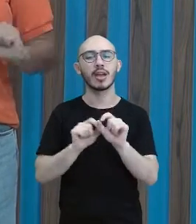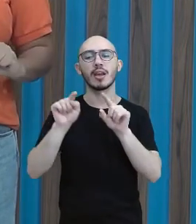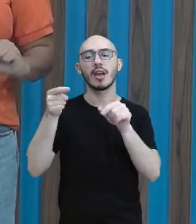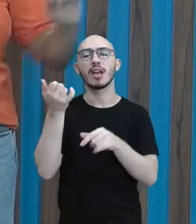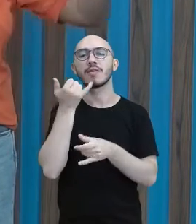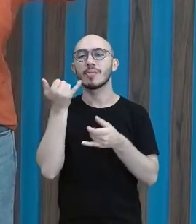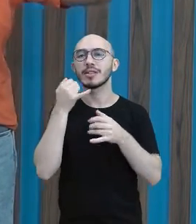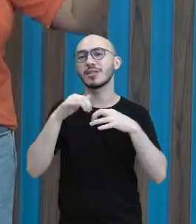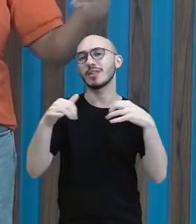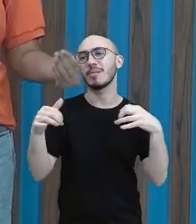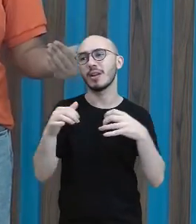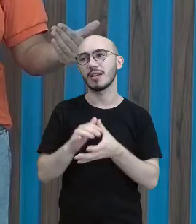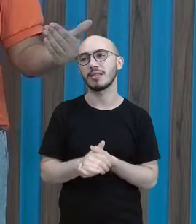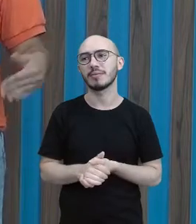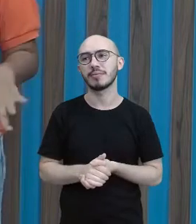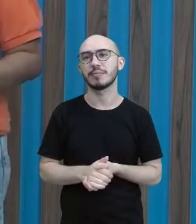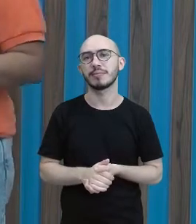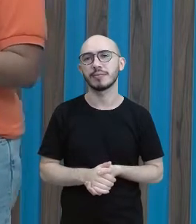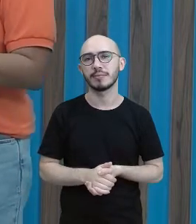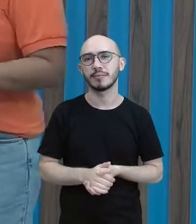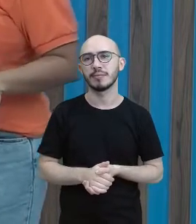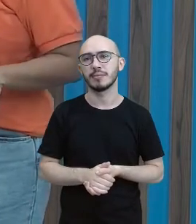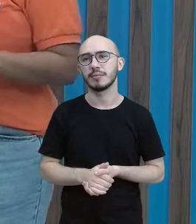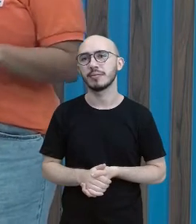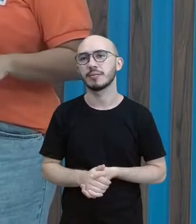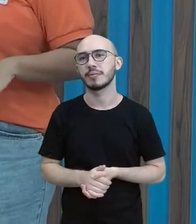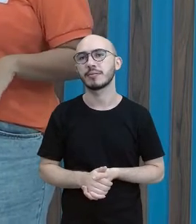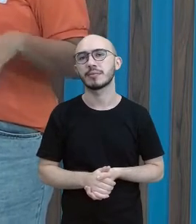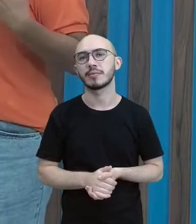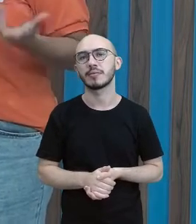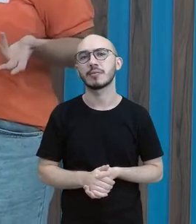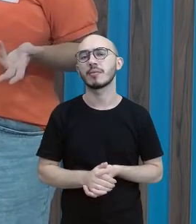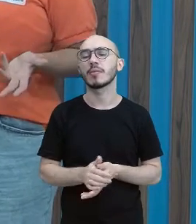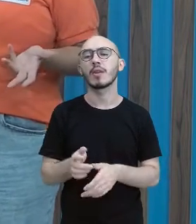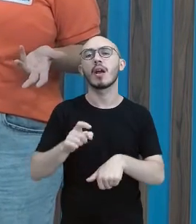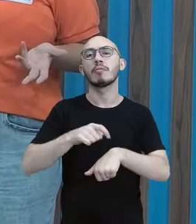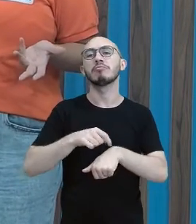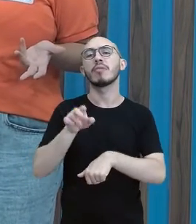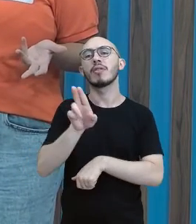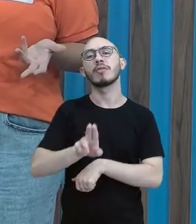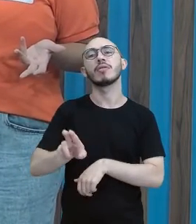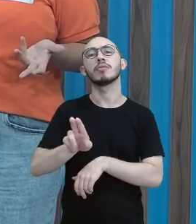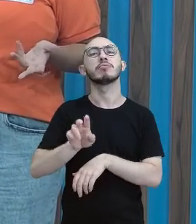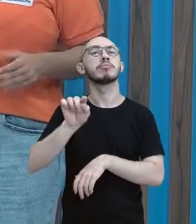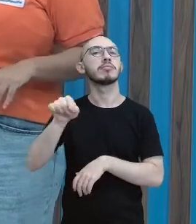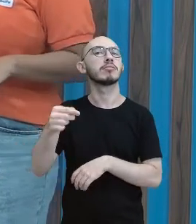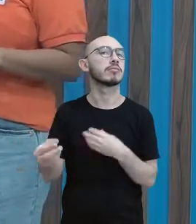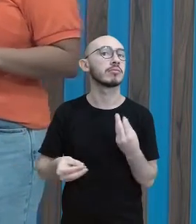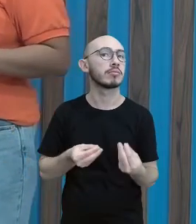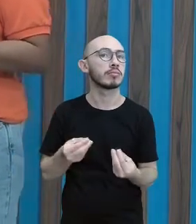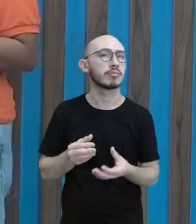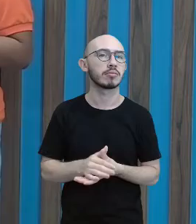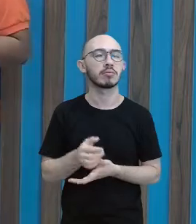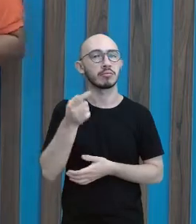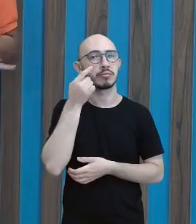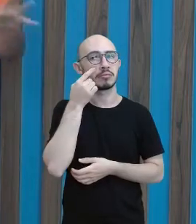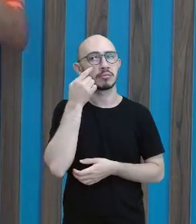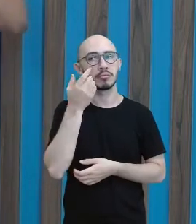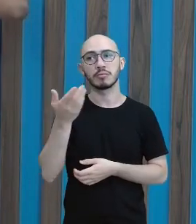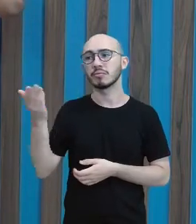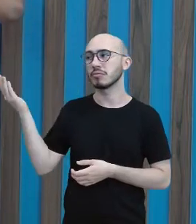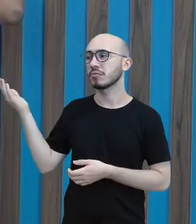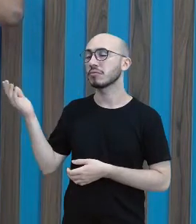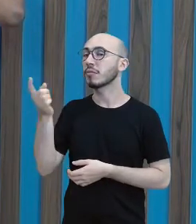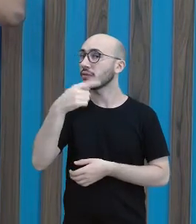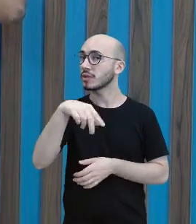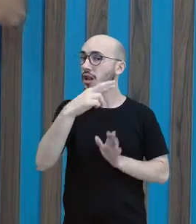um comentário, eu preciso das vírgulas. E aí, quando usar a vírgula? Vamos botar aqui na tela para vocês